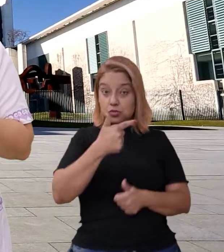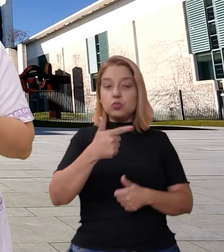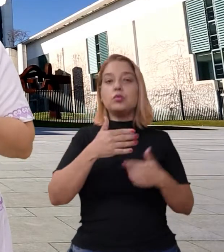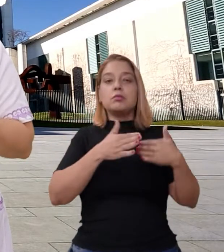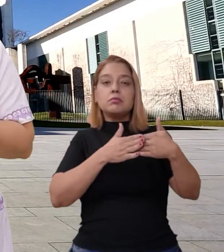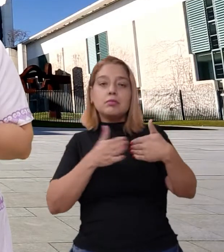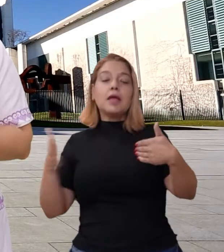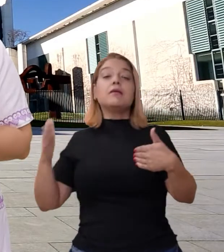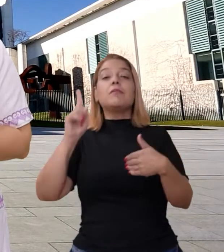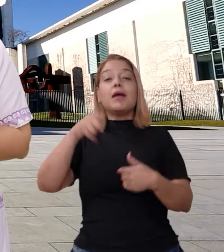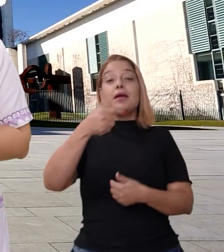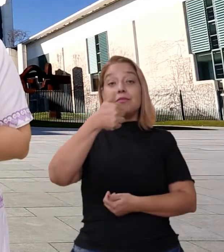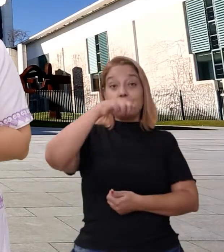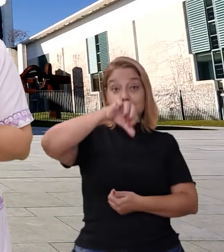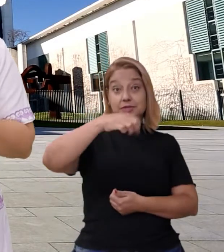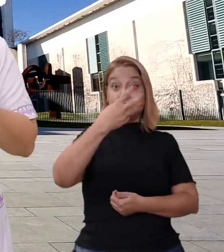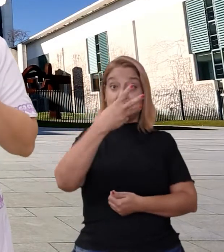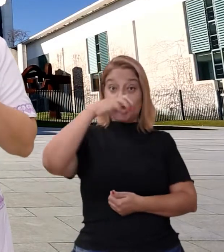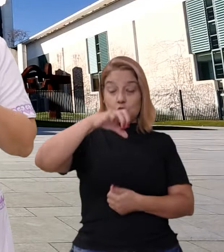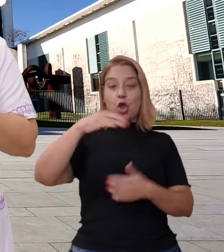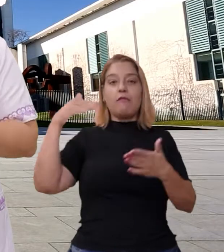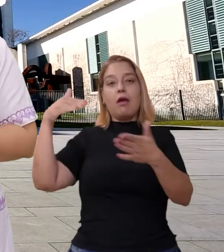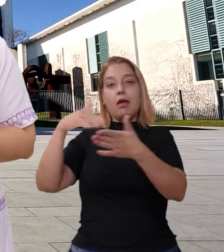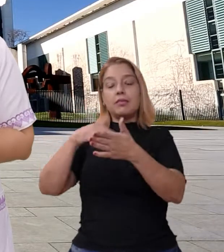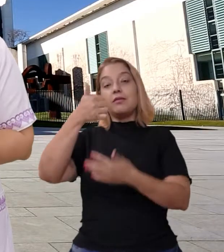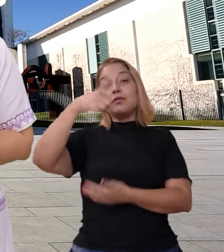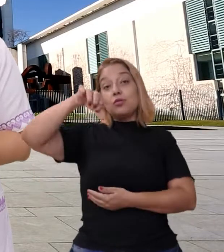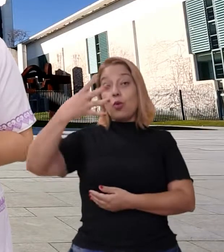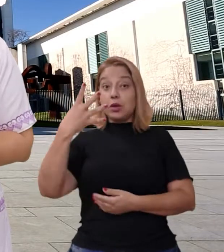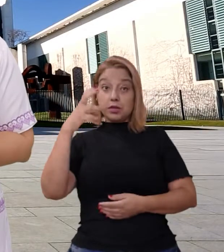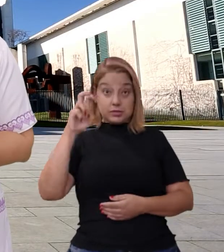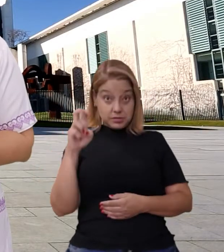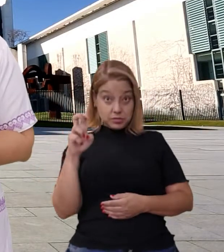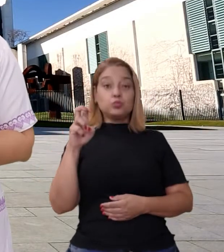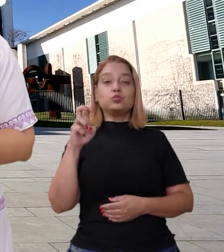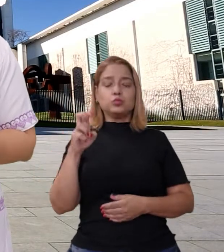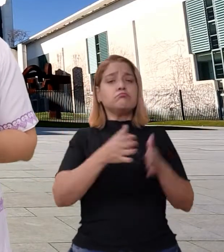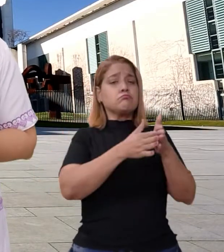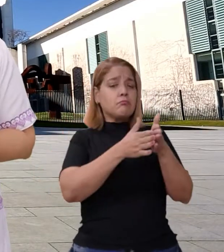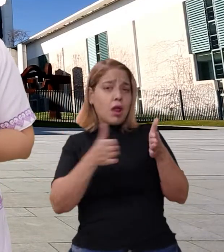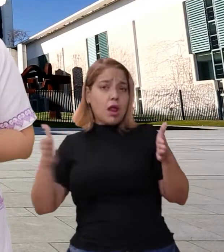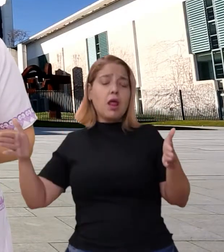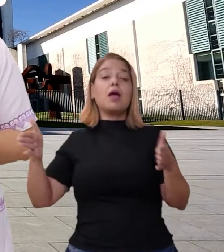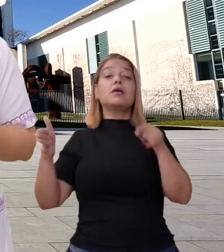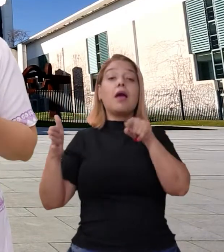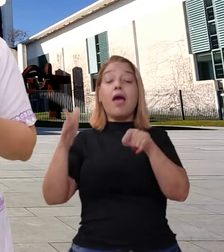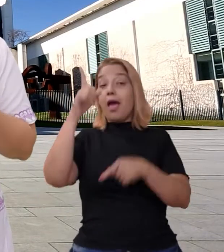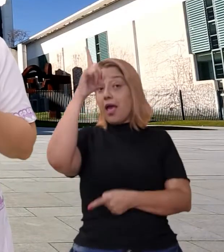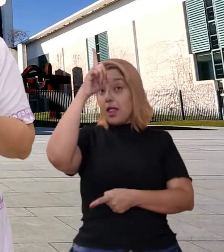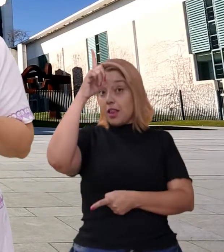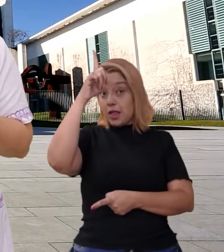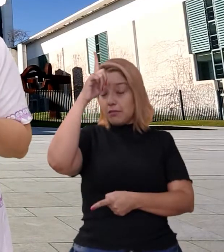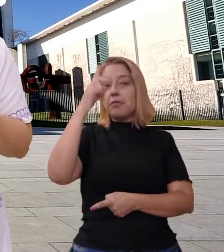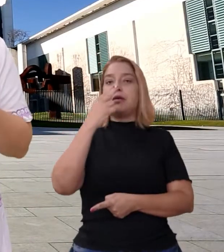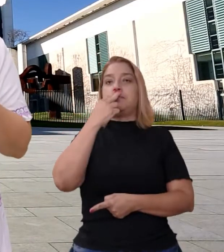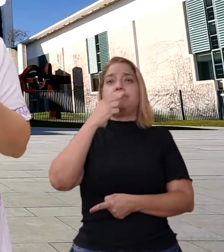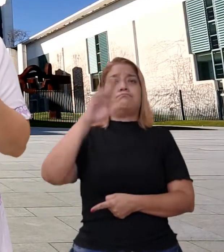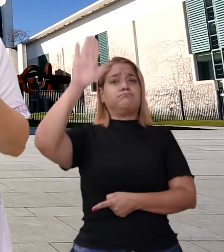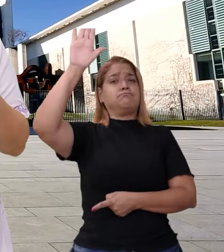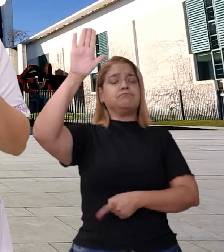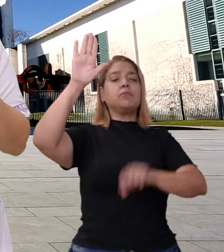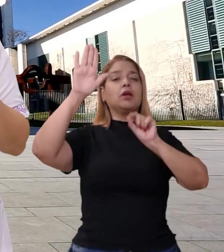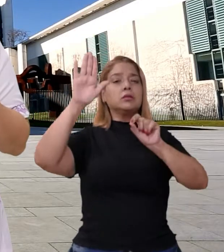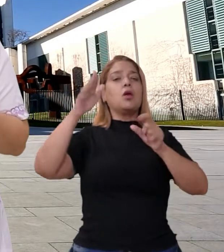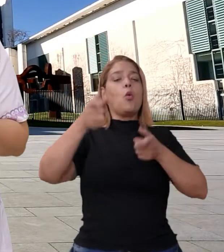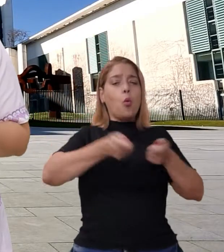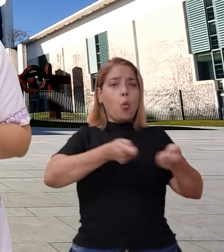de 1939 e 1945. Nesse período, a Alemanha nazista